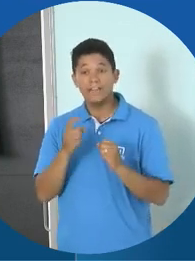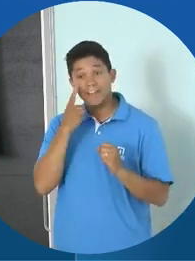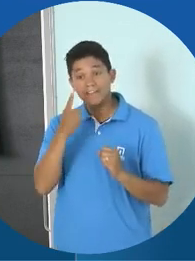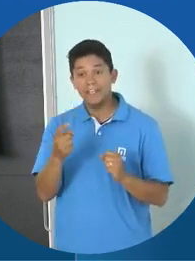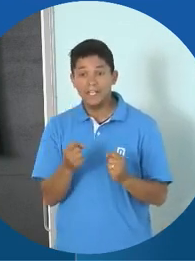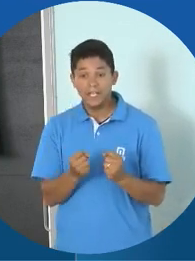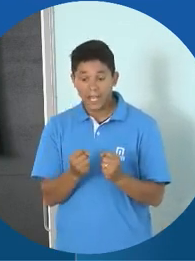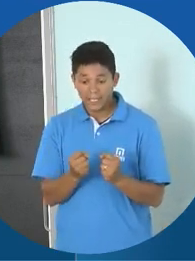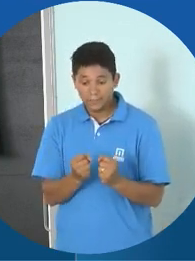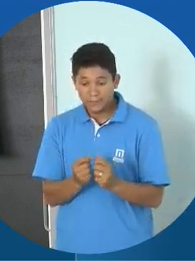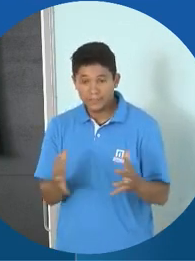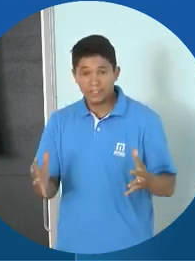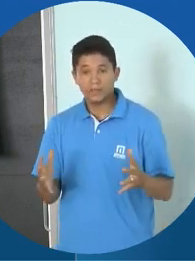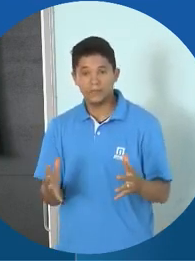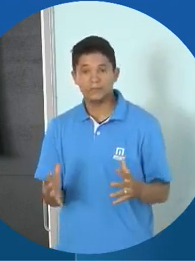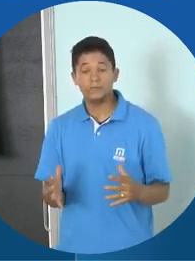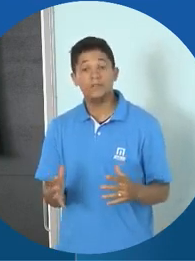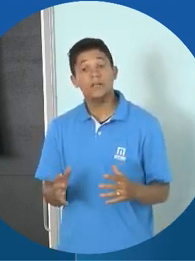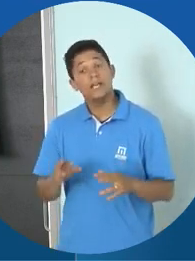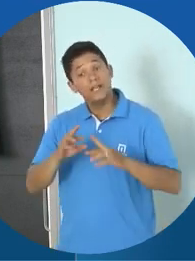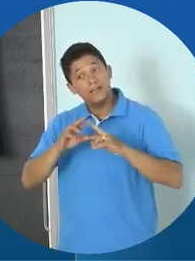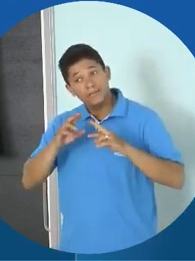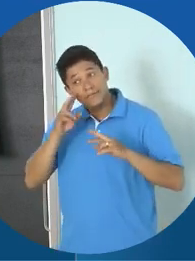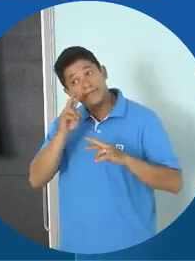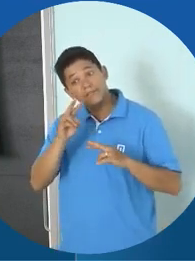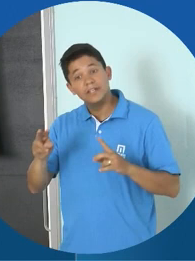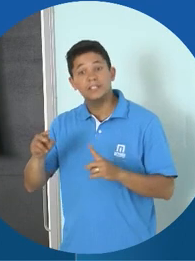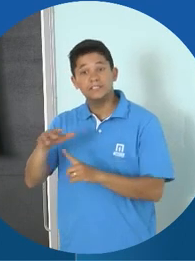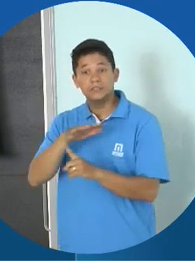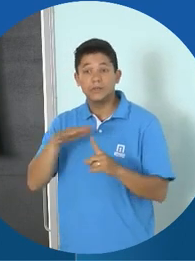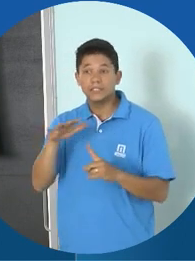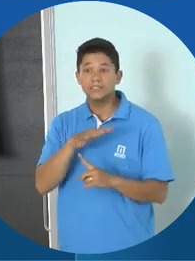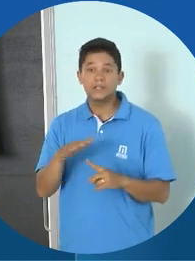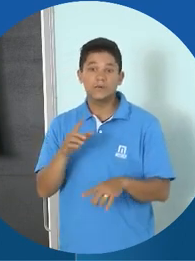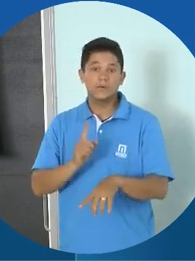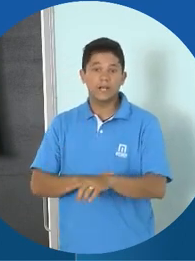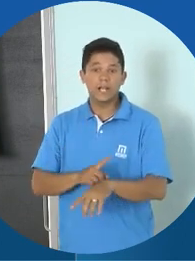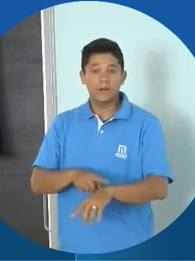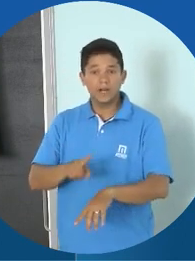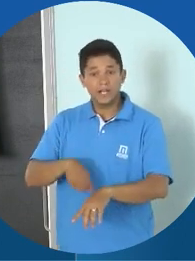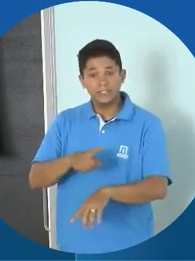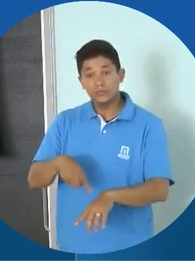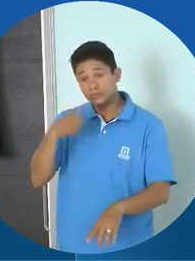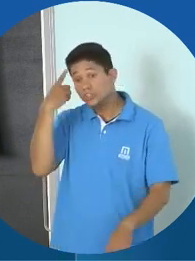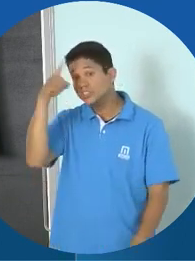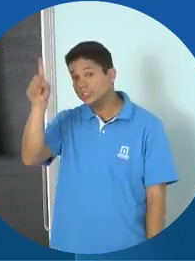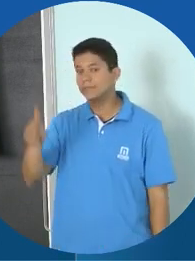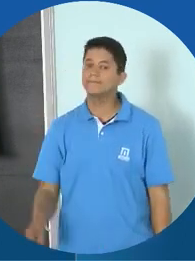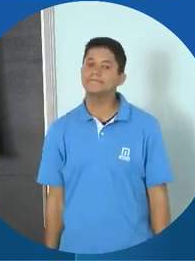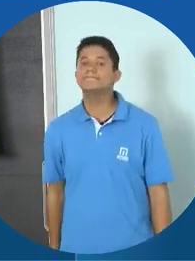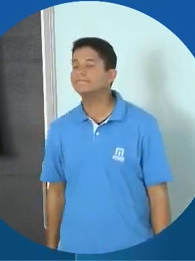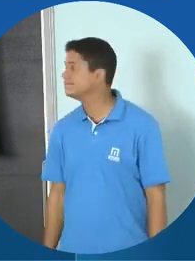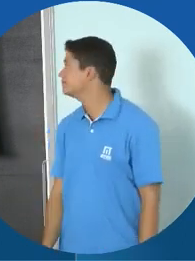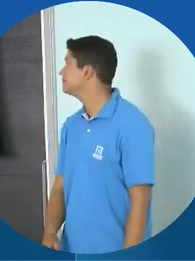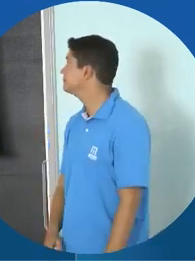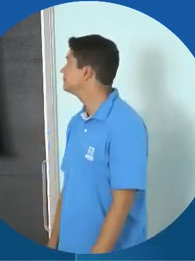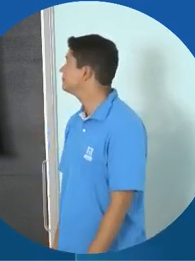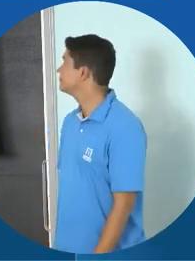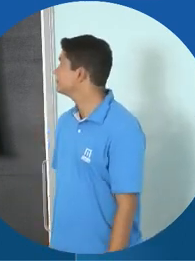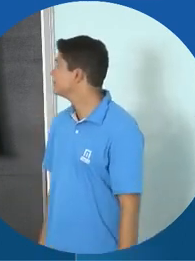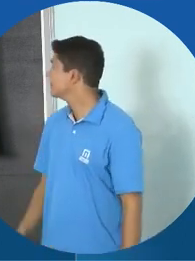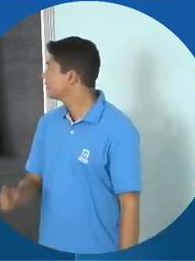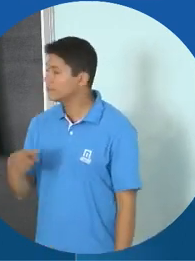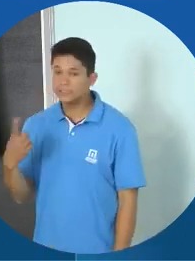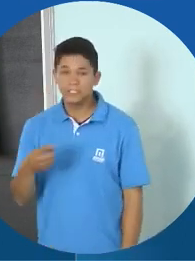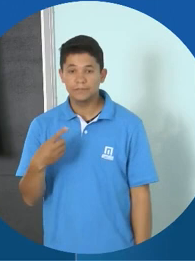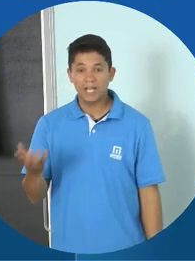e ver situações com a carga horária ali de um dia. Nós temos uma rápida